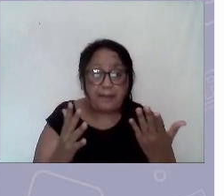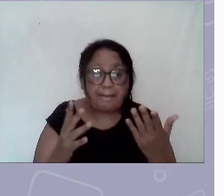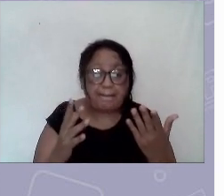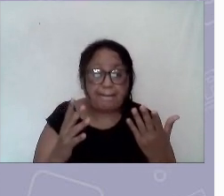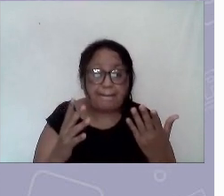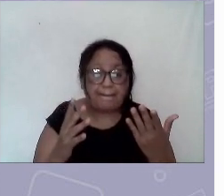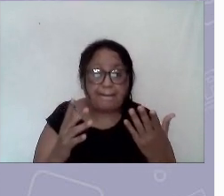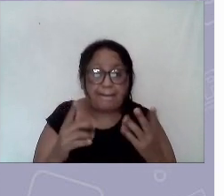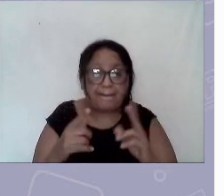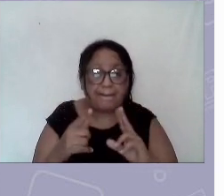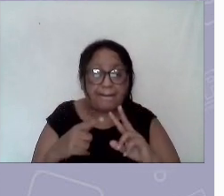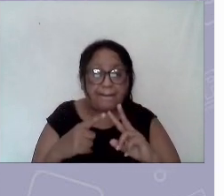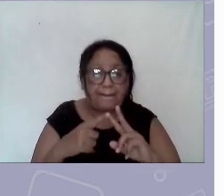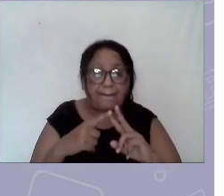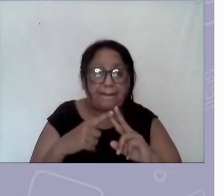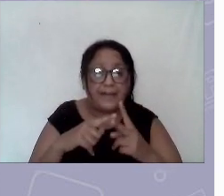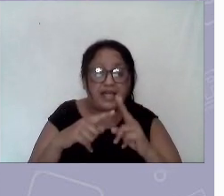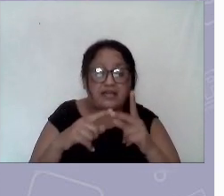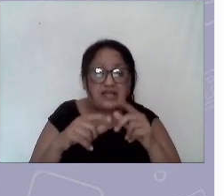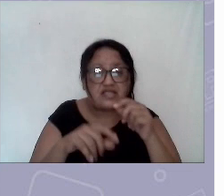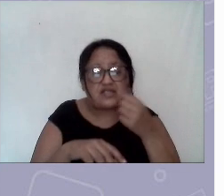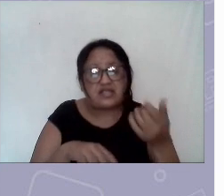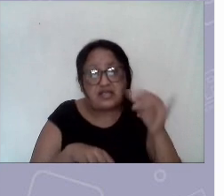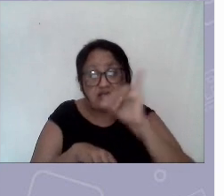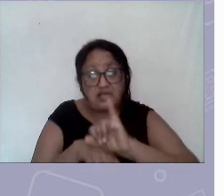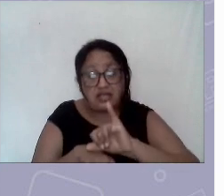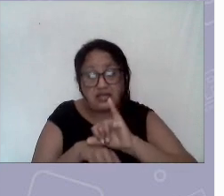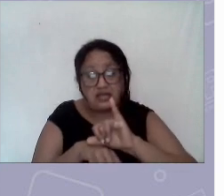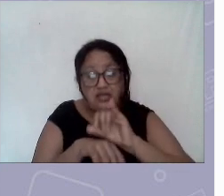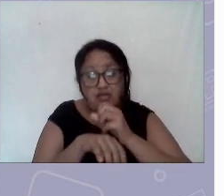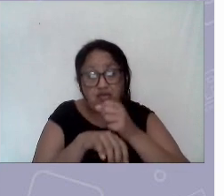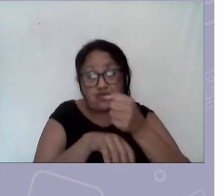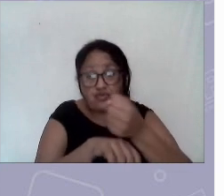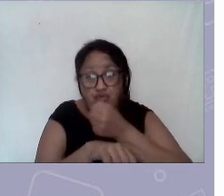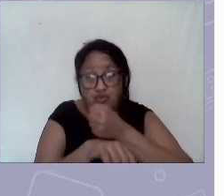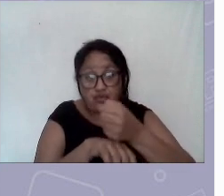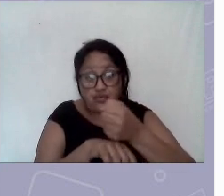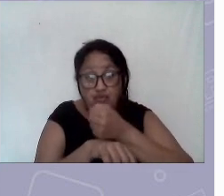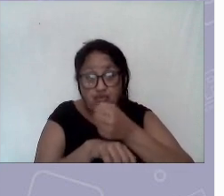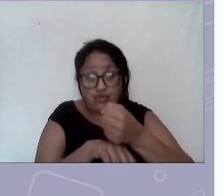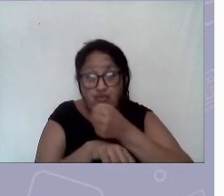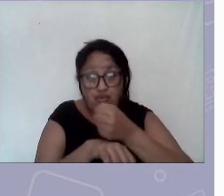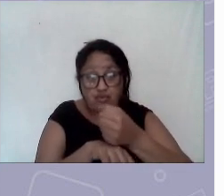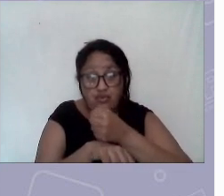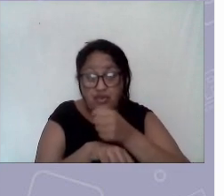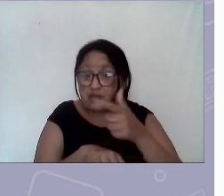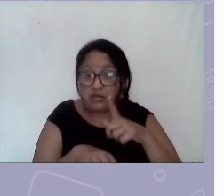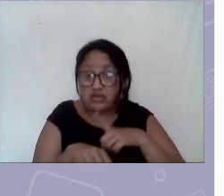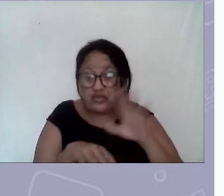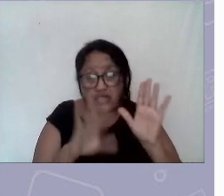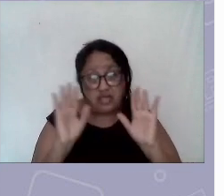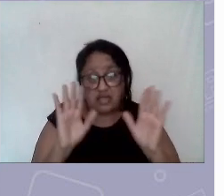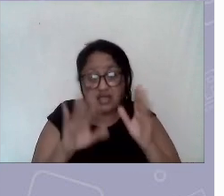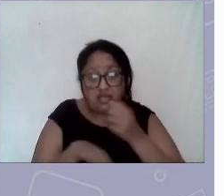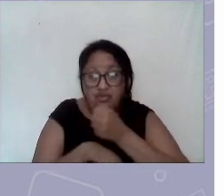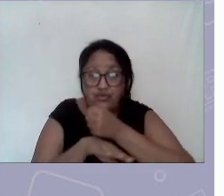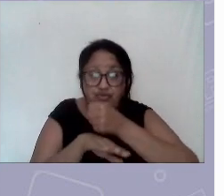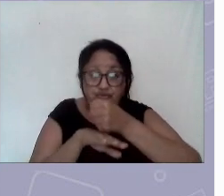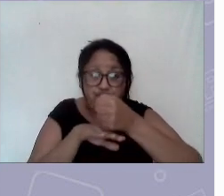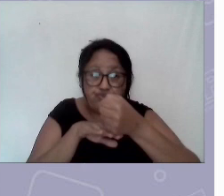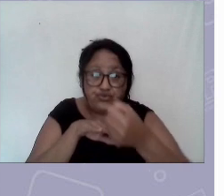bloquinho e dá um empurrão nele se não tivesse atrito esse bloquinho iria deslizar né infinitamente